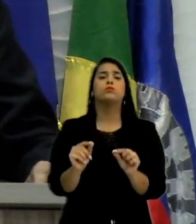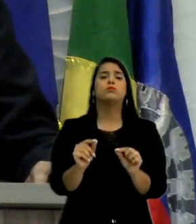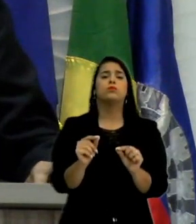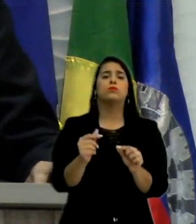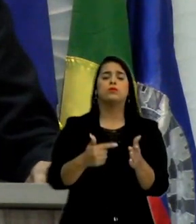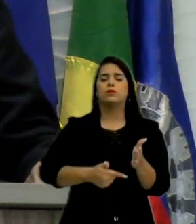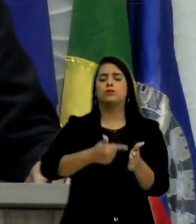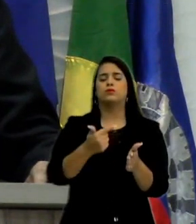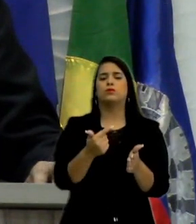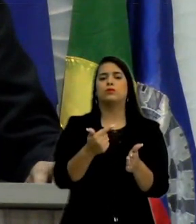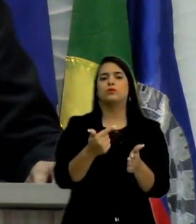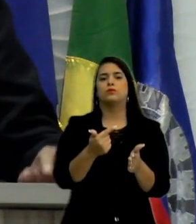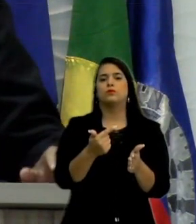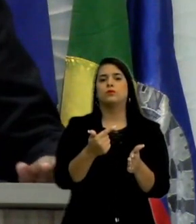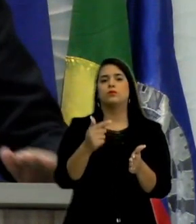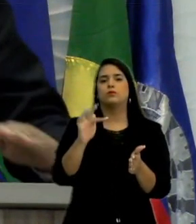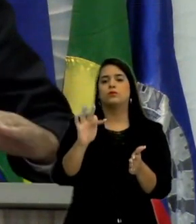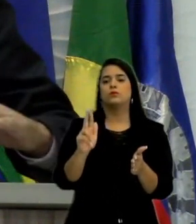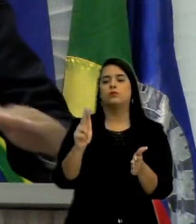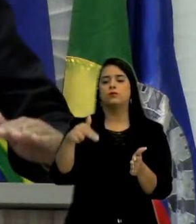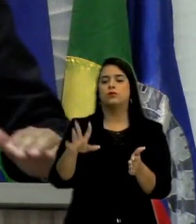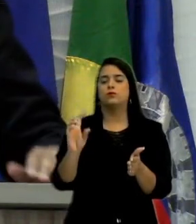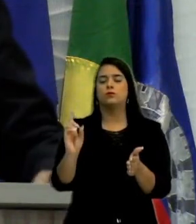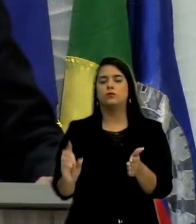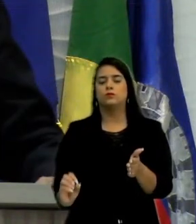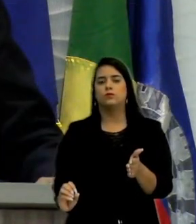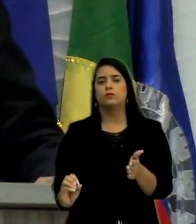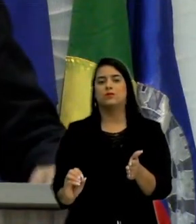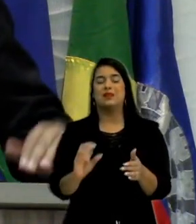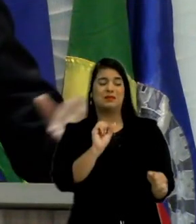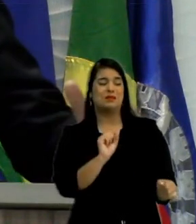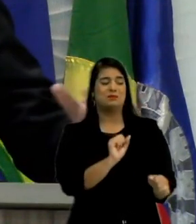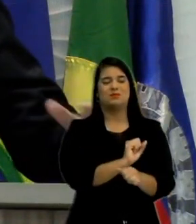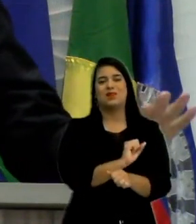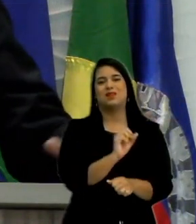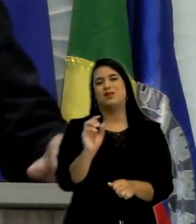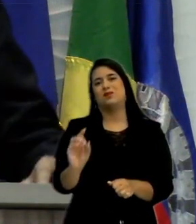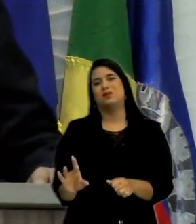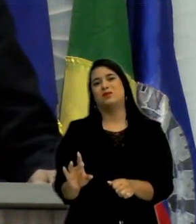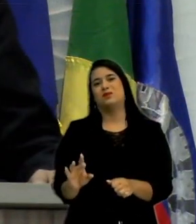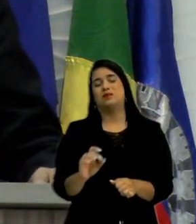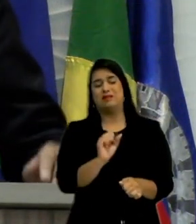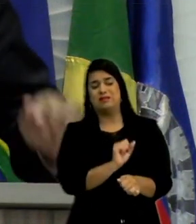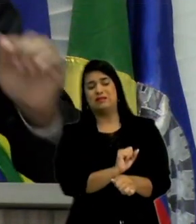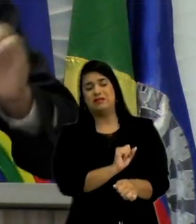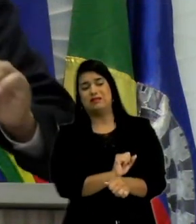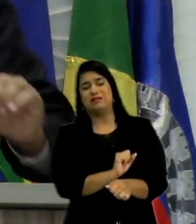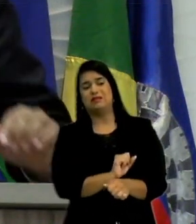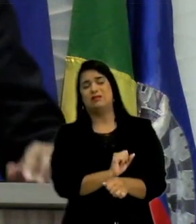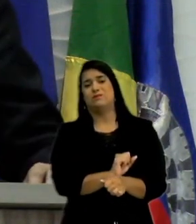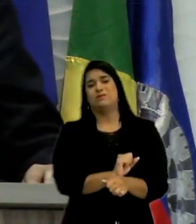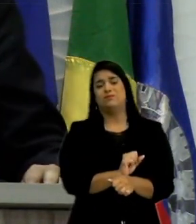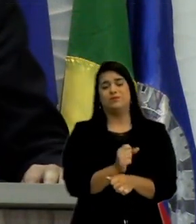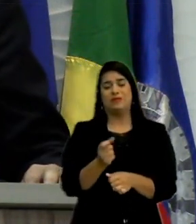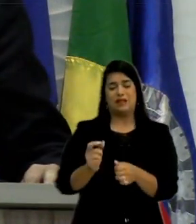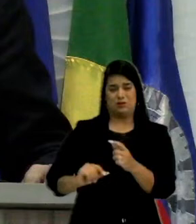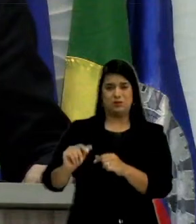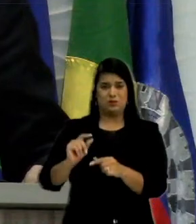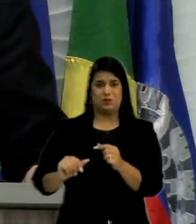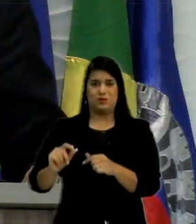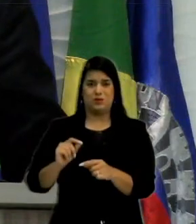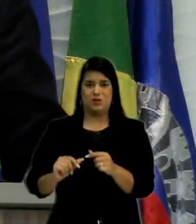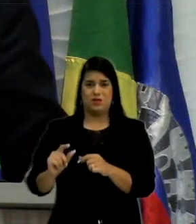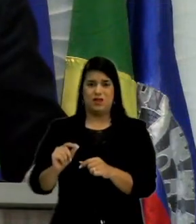fundo. Não está, está parado, só correndo juro apenas. Então, o dinheiro que está